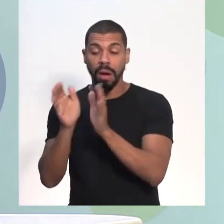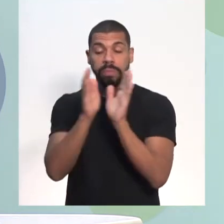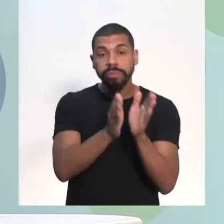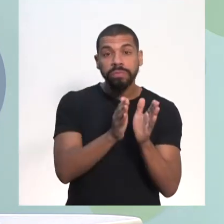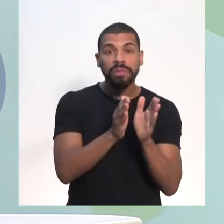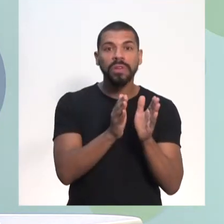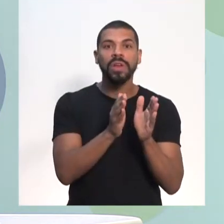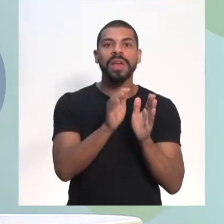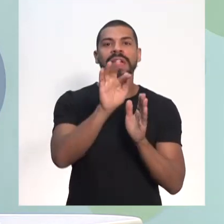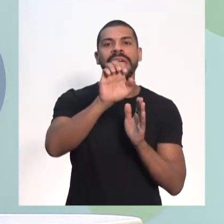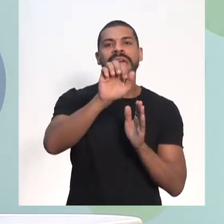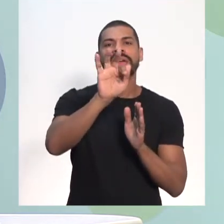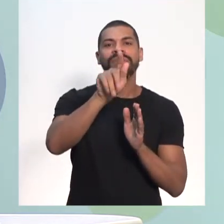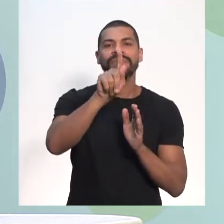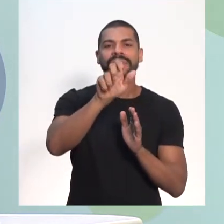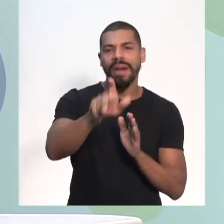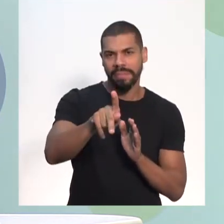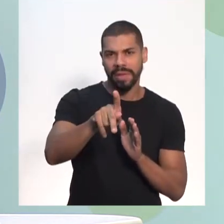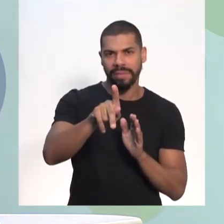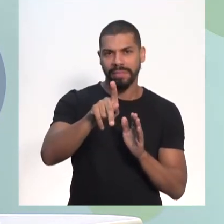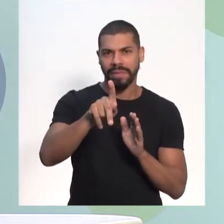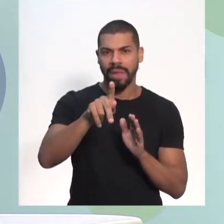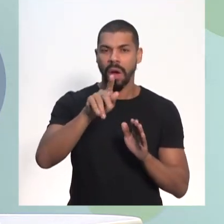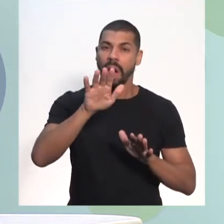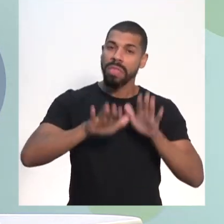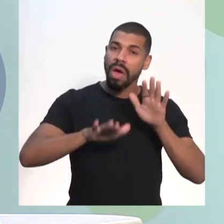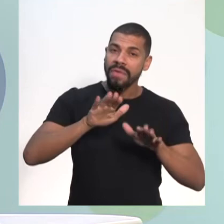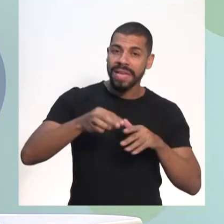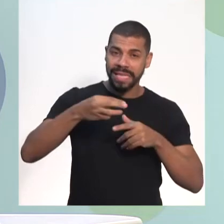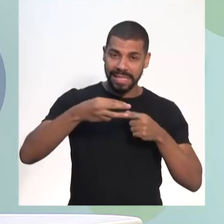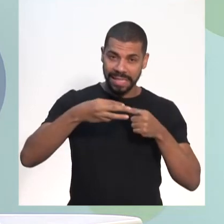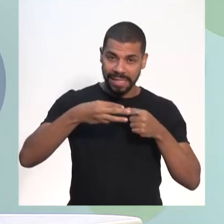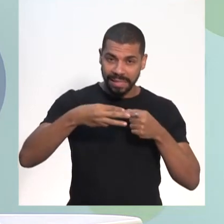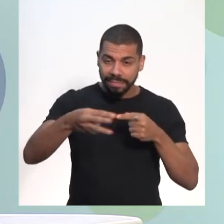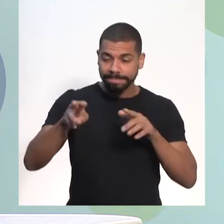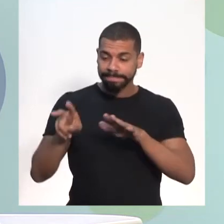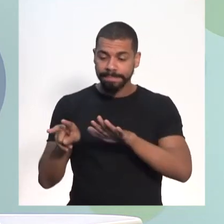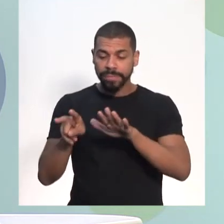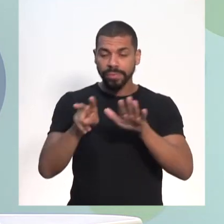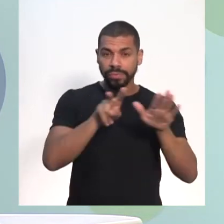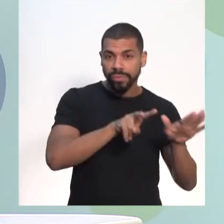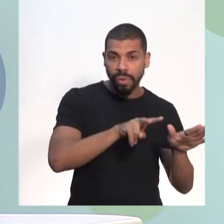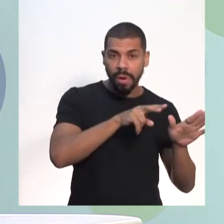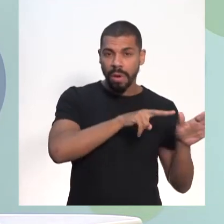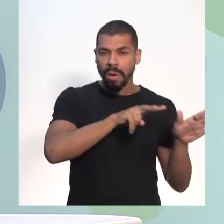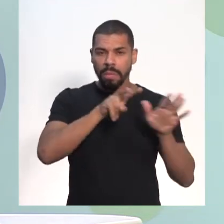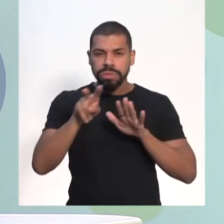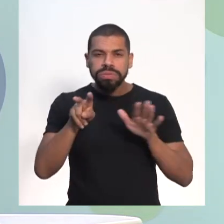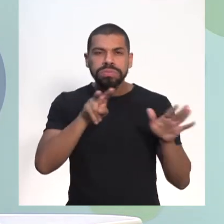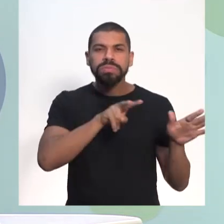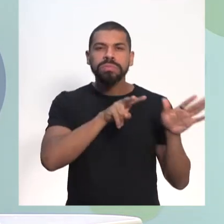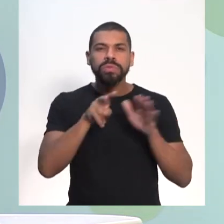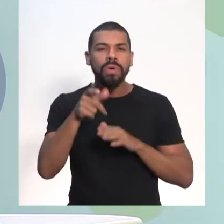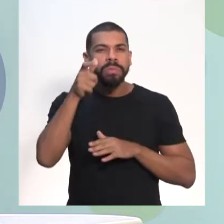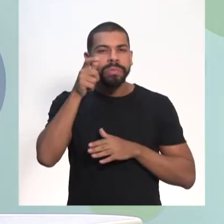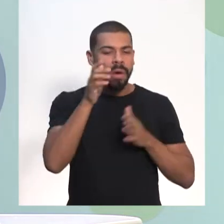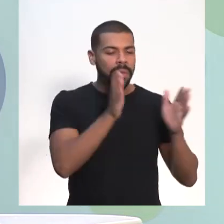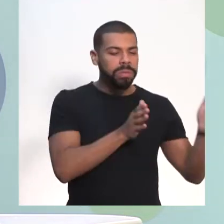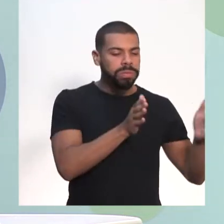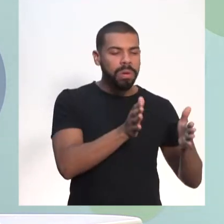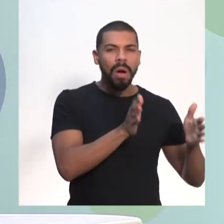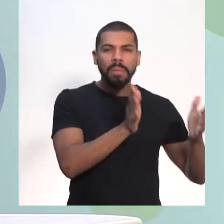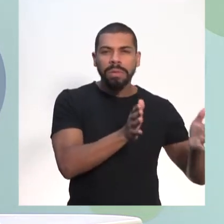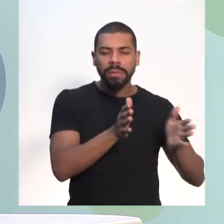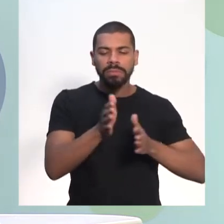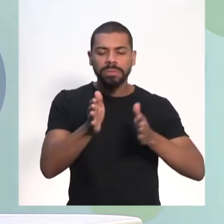alternam praticamente durante 3 semanas. Então, é importante que vocês verifiquem direitinho o horário lá, para saber